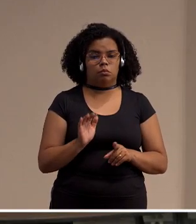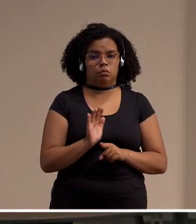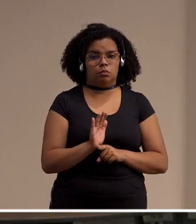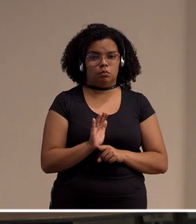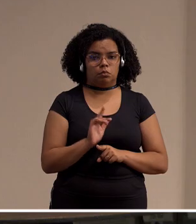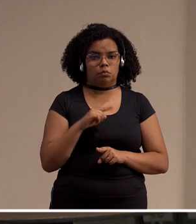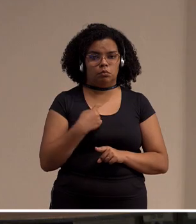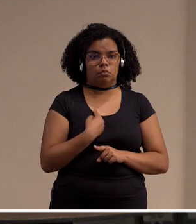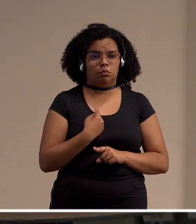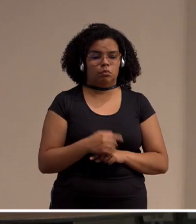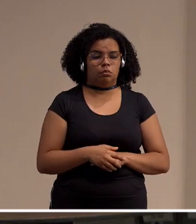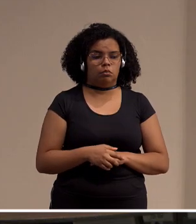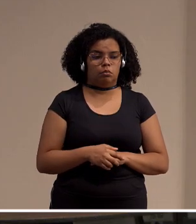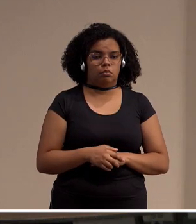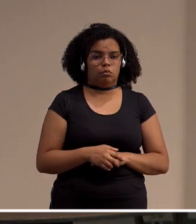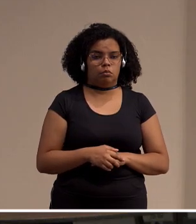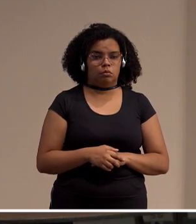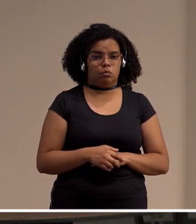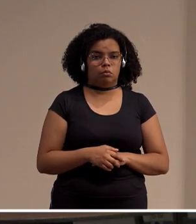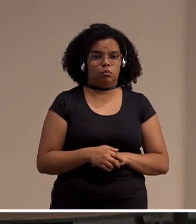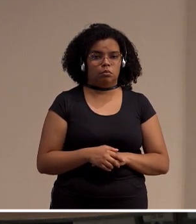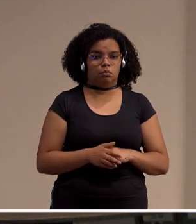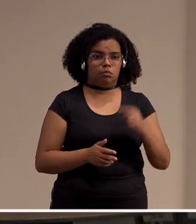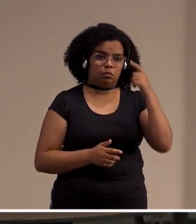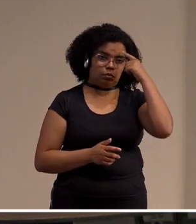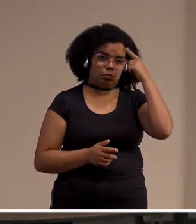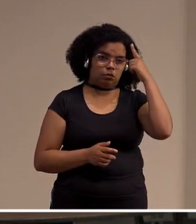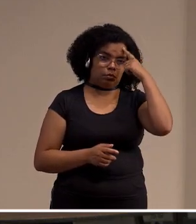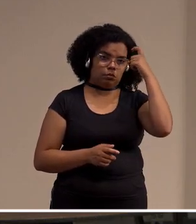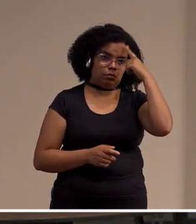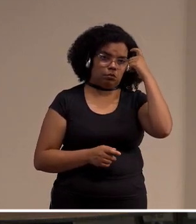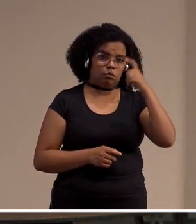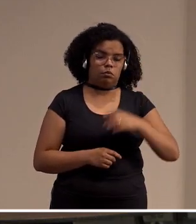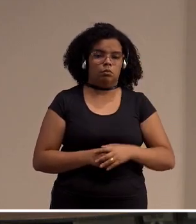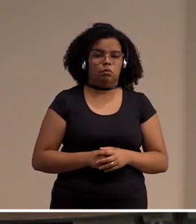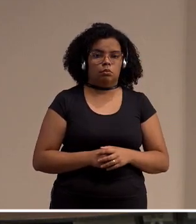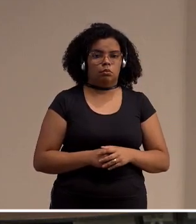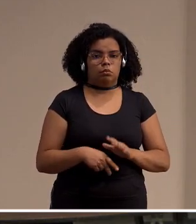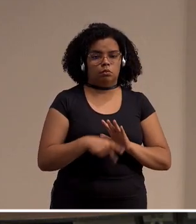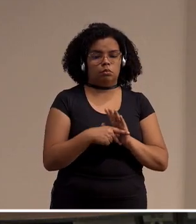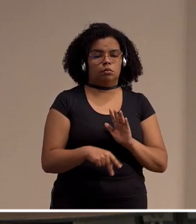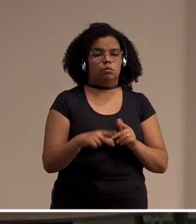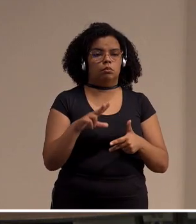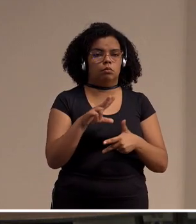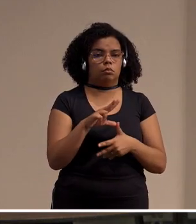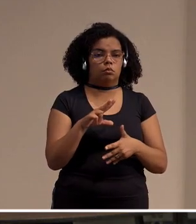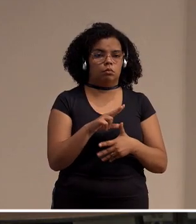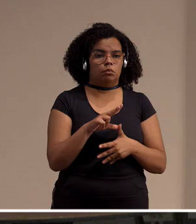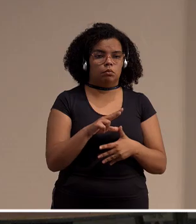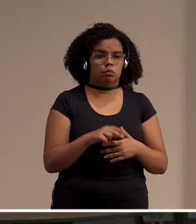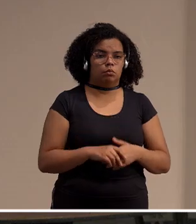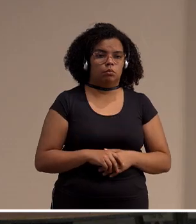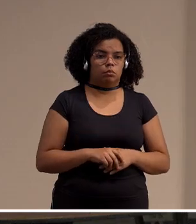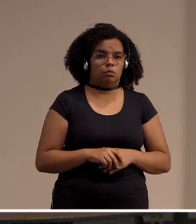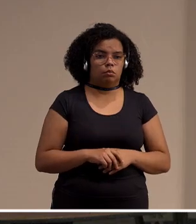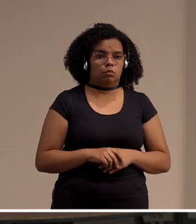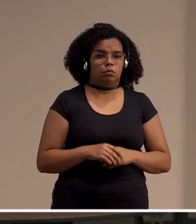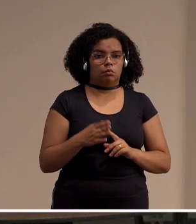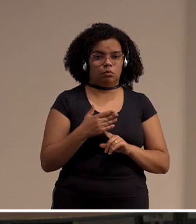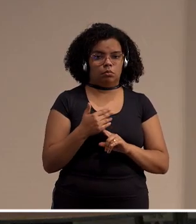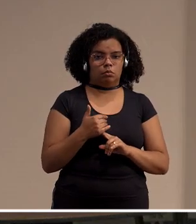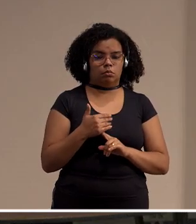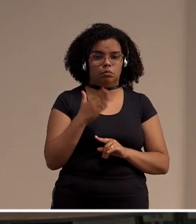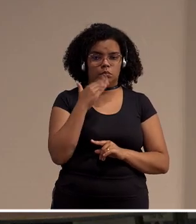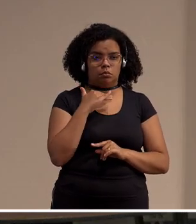a gente a pensar uma ideia da própria América Latina, de tecnologia e